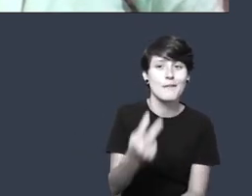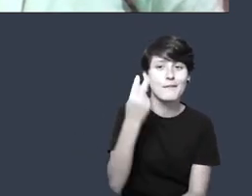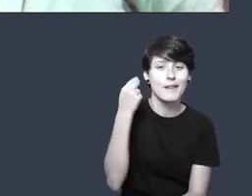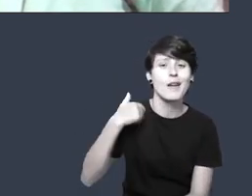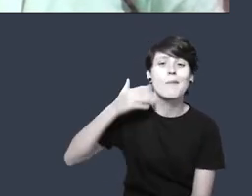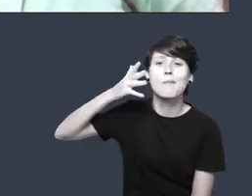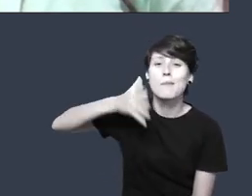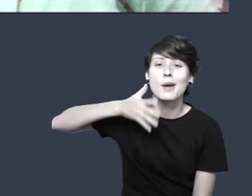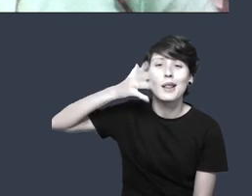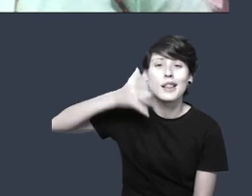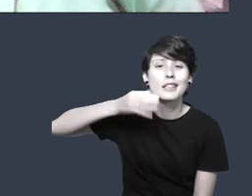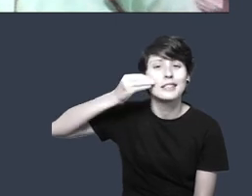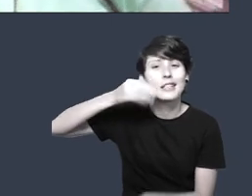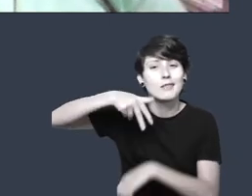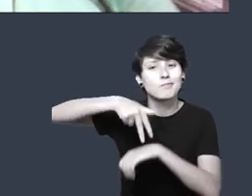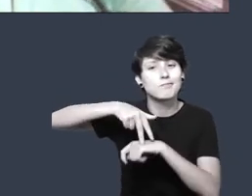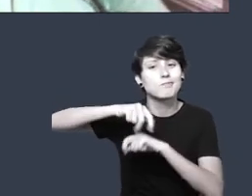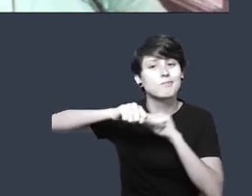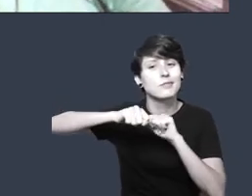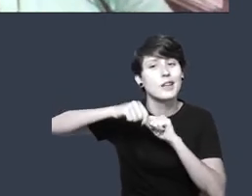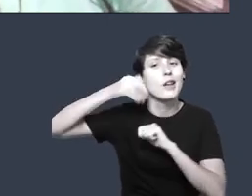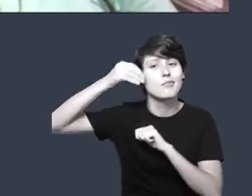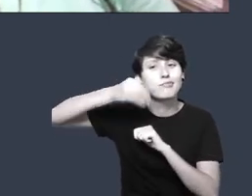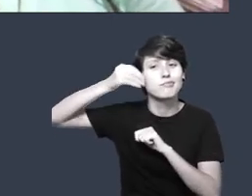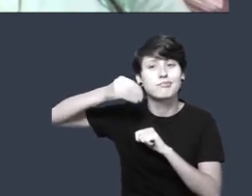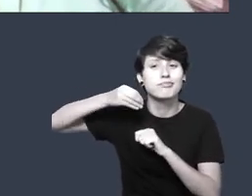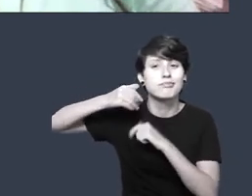palestras, tentando dividir um pouquinho do que eu faço.